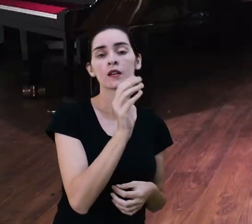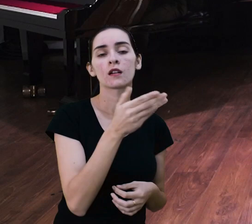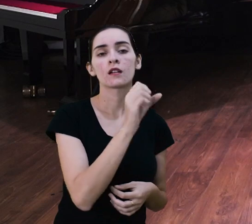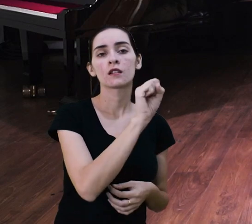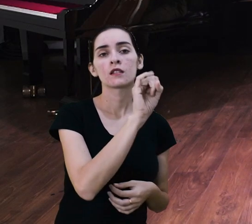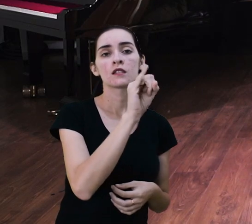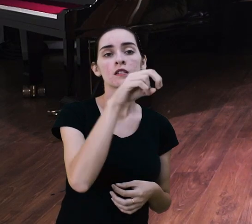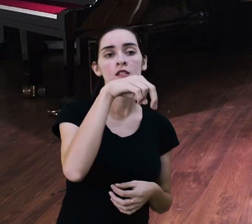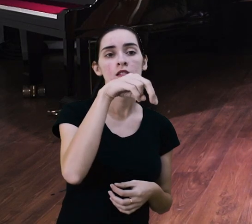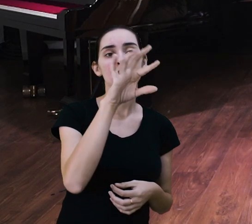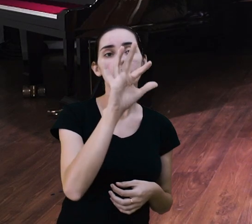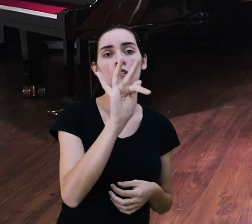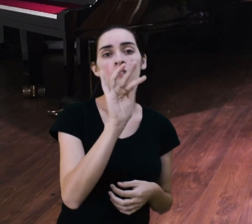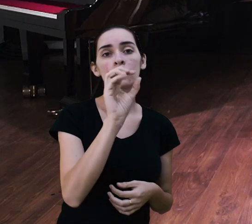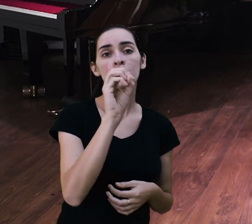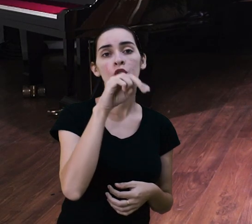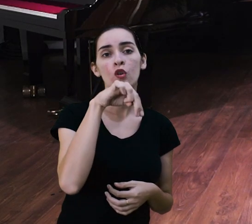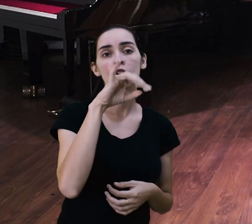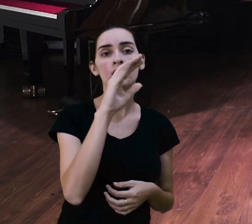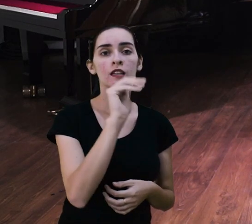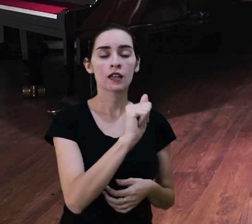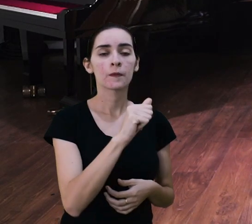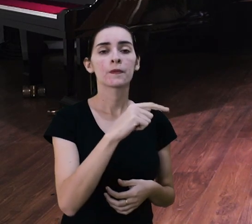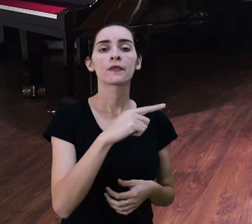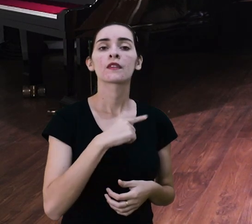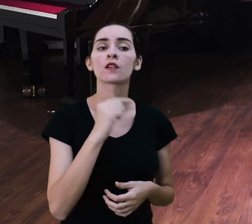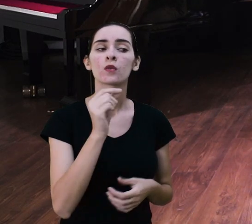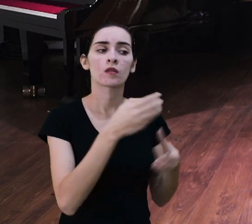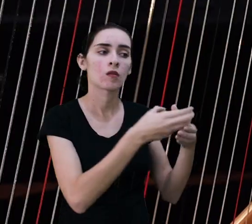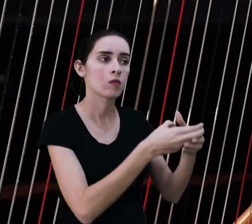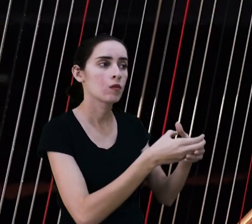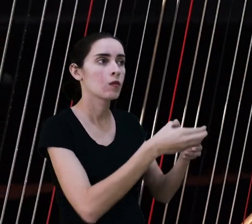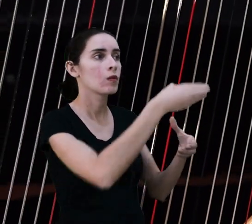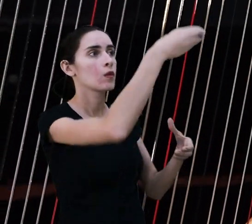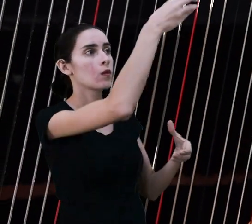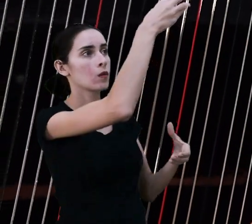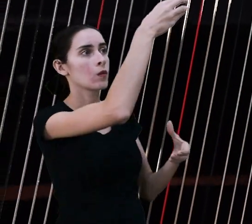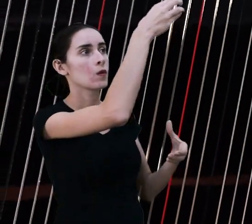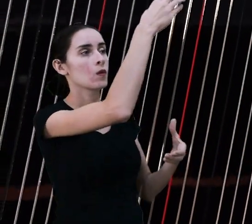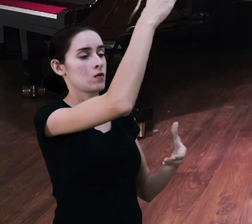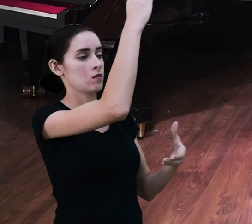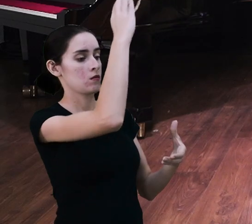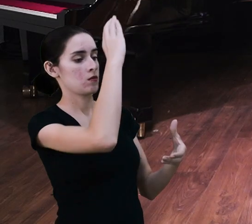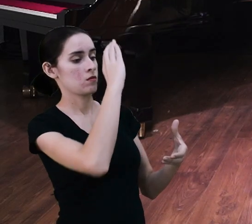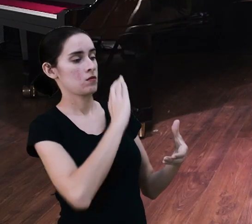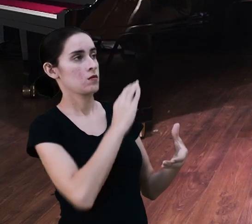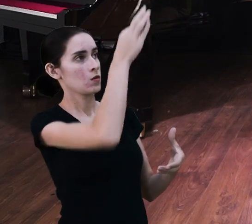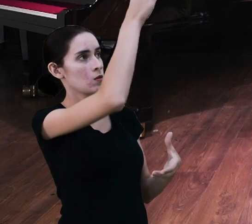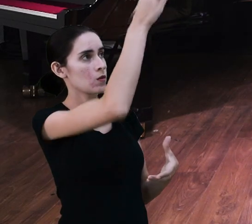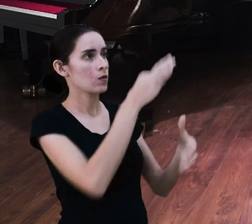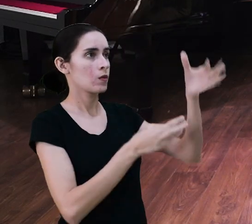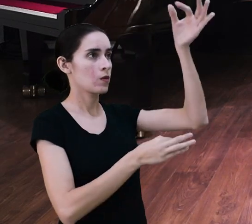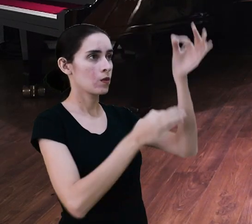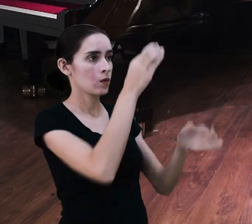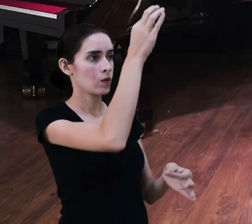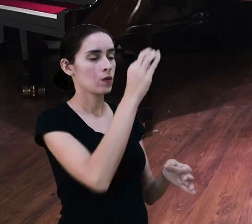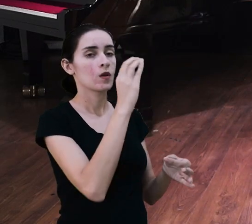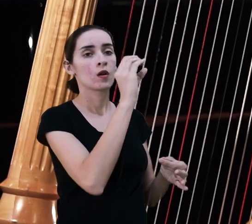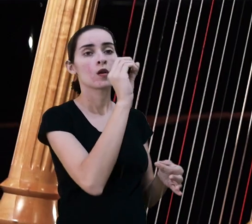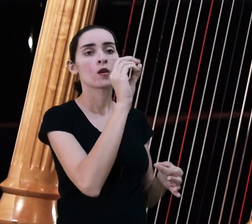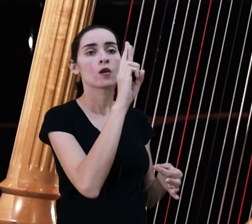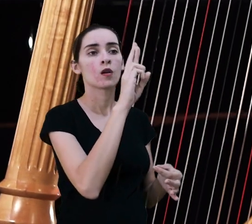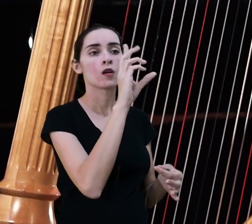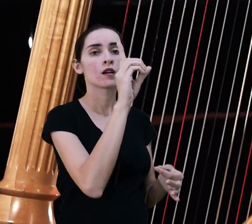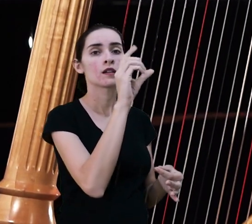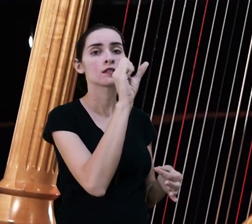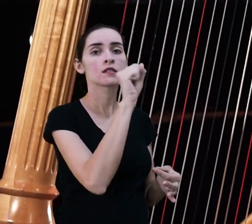tem essa coluna onde sustenta a tensão das cordas, que elas são esticadas. A gente tem a caixa harmônica, que é